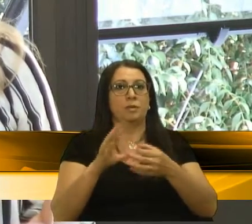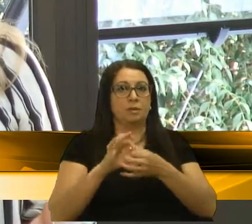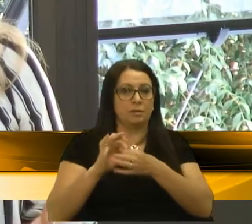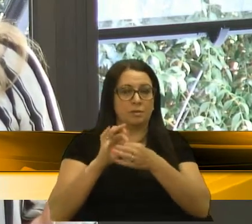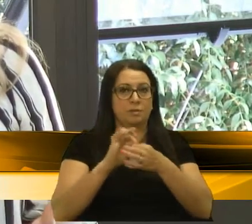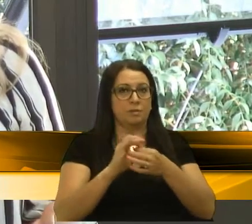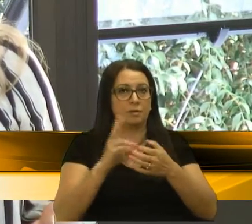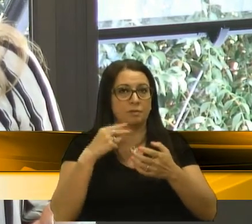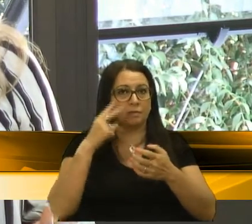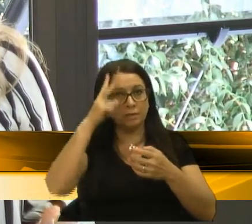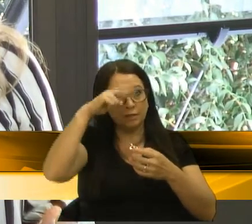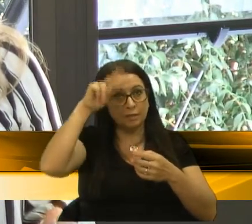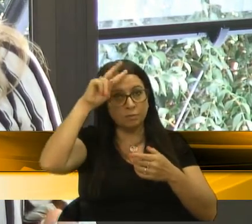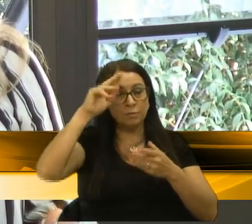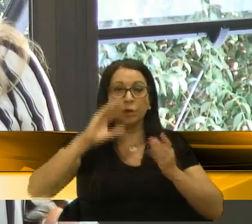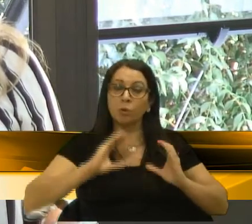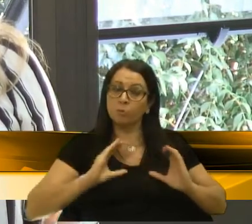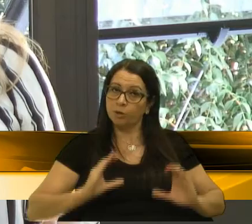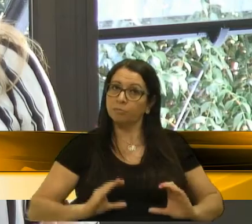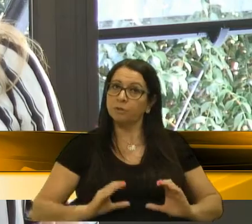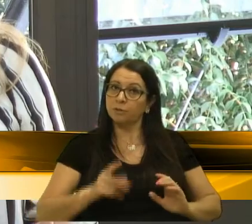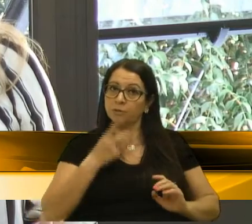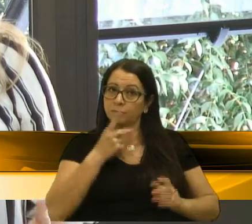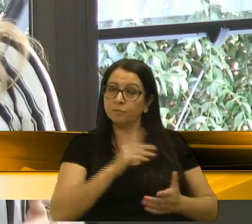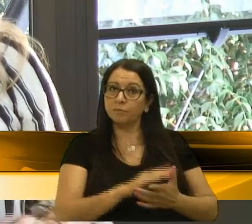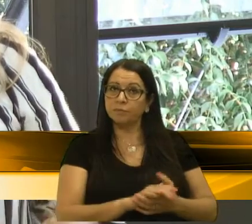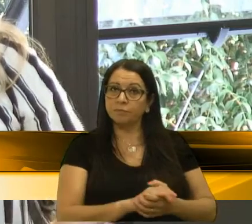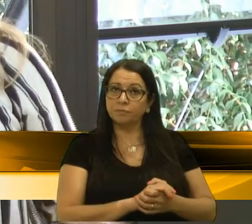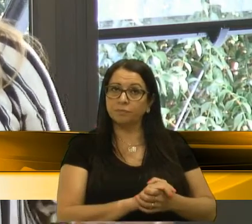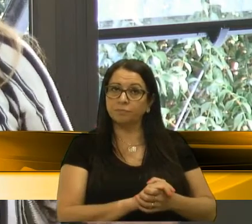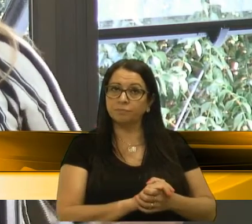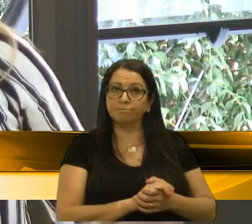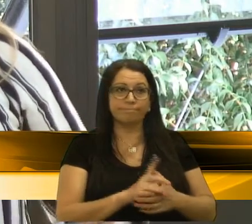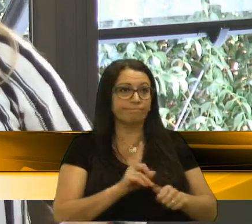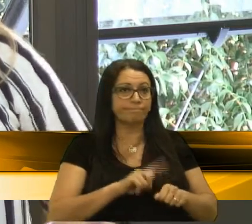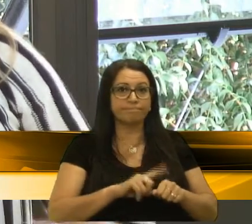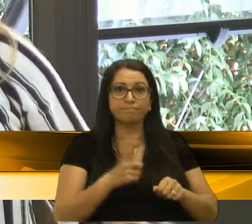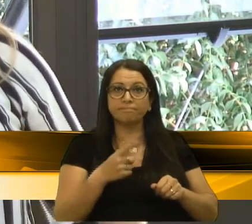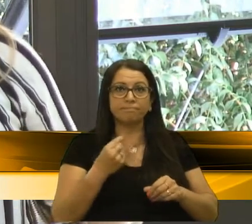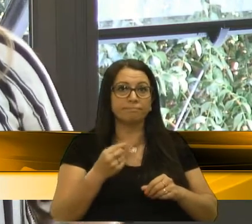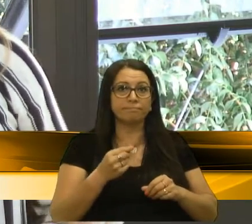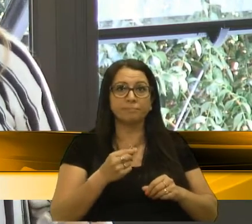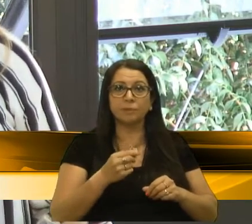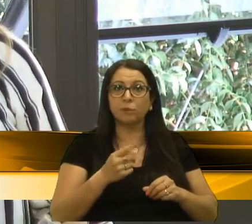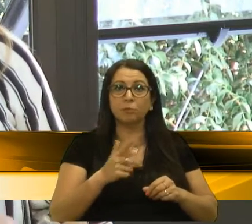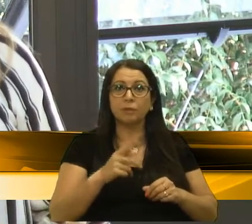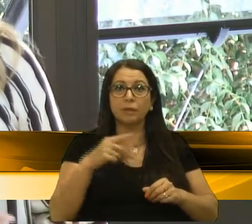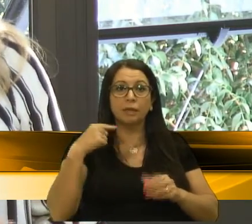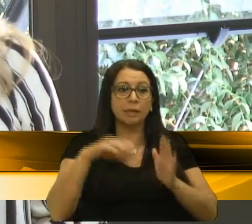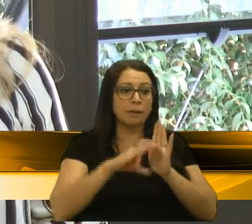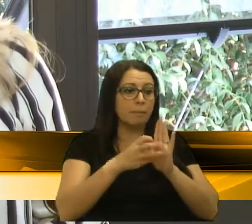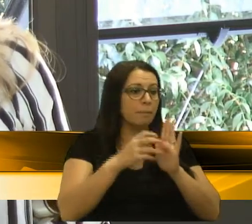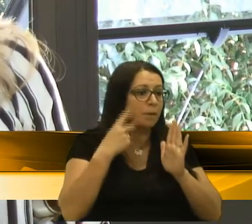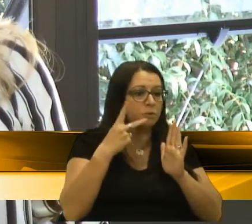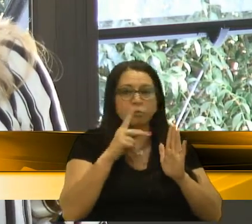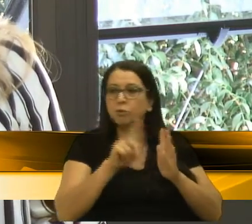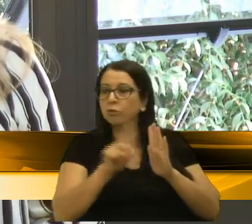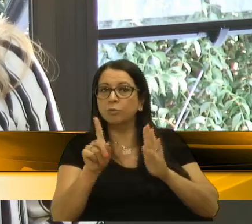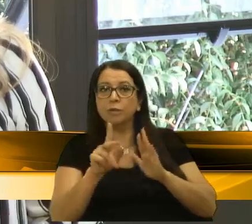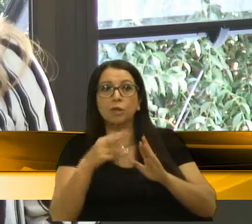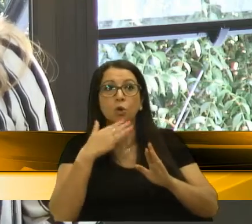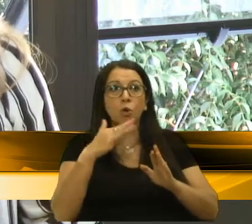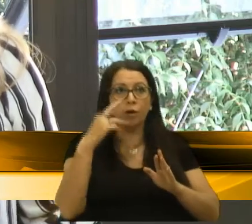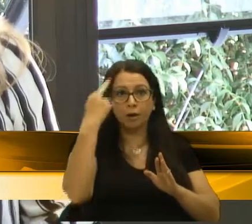vereador Edson, que é o comportamento que tu está dizendo, né? Nessa hora não tem cor, não tem partido. Nós temos que ser